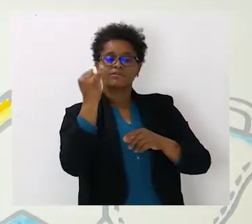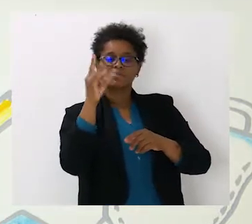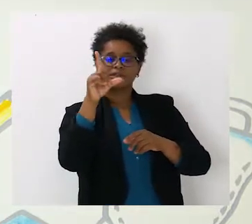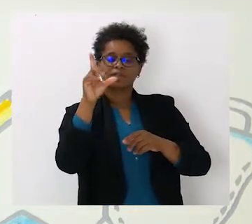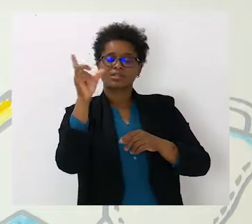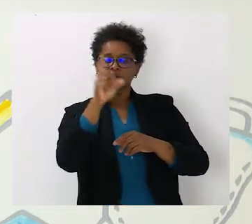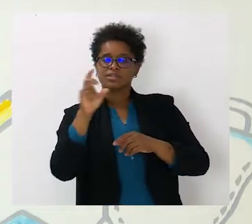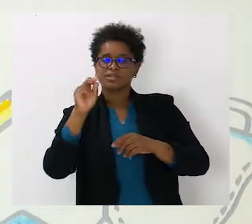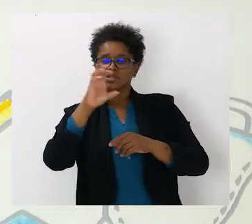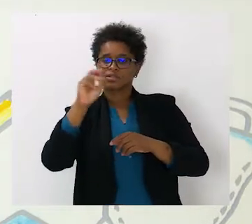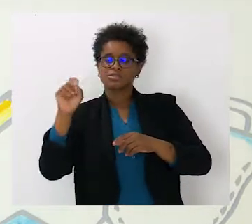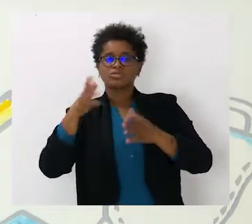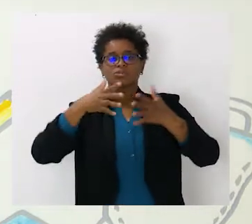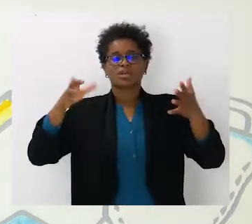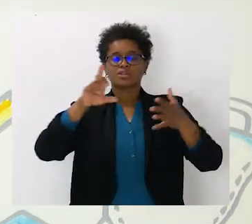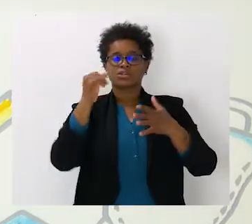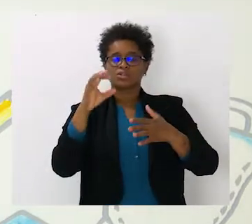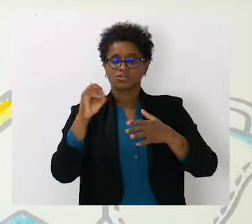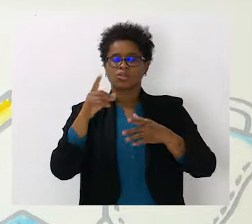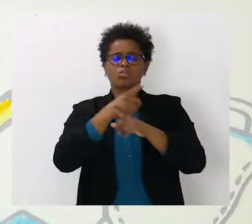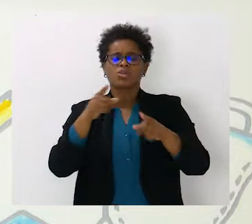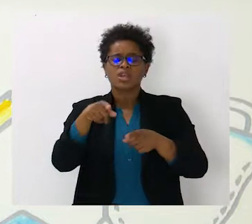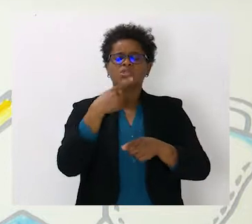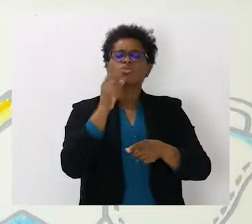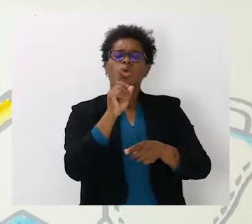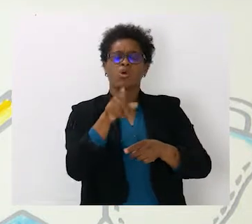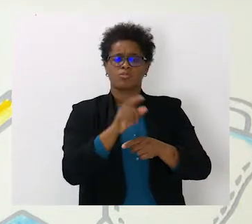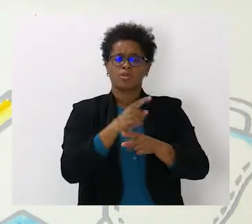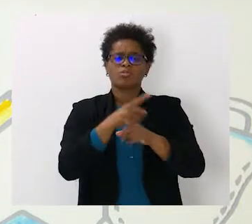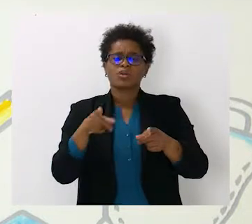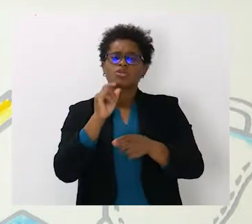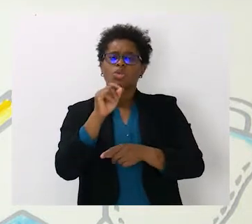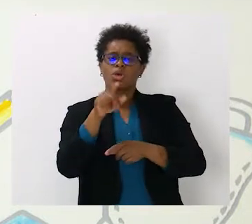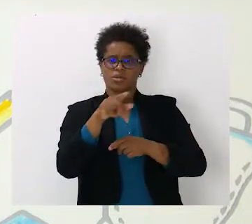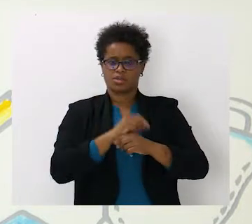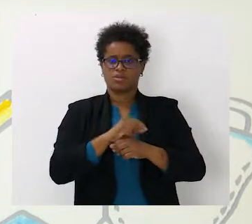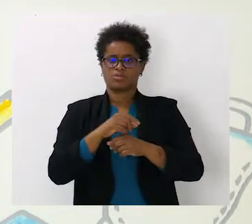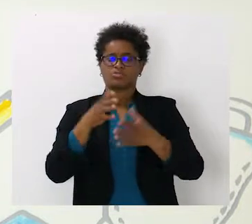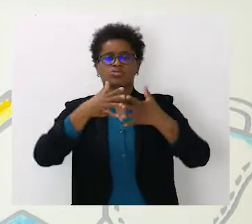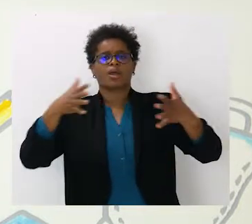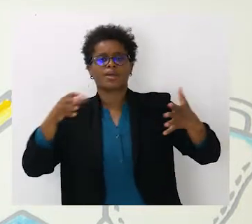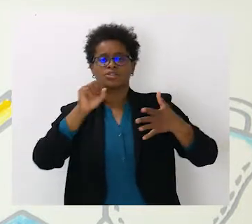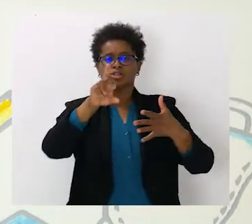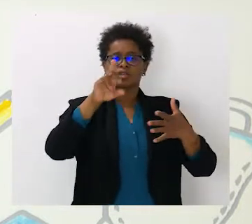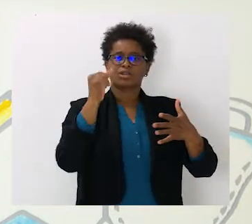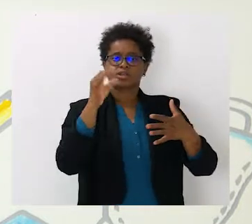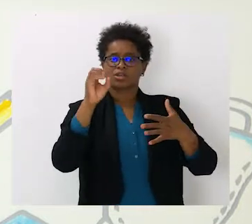dos grandes rios. Por que esse nome? Por que esta designação dos grandes